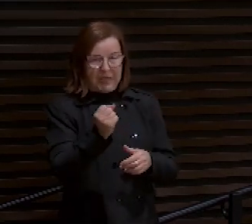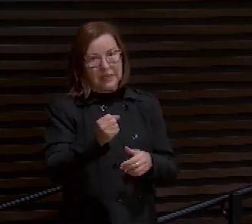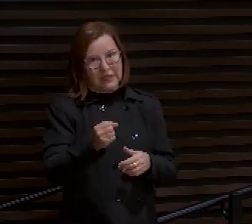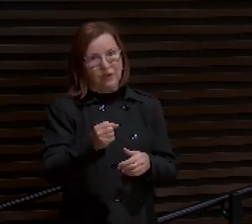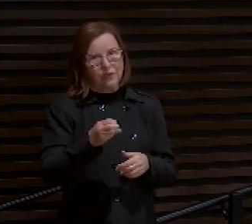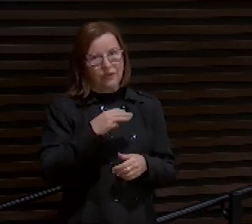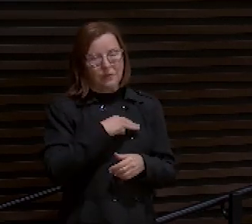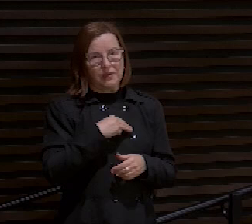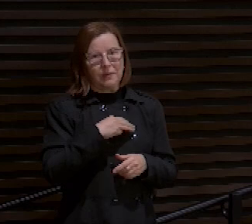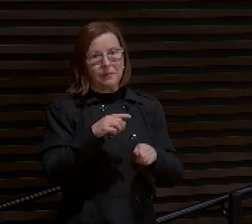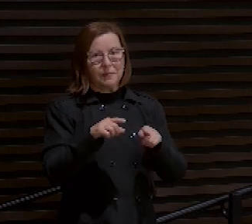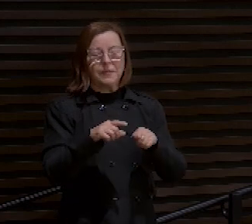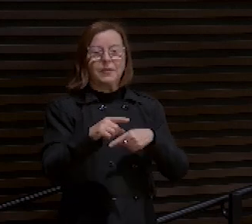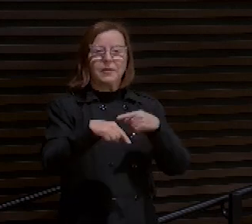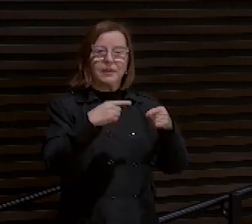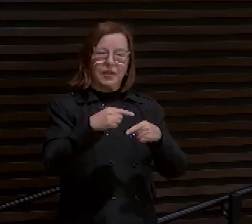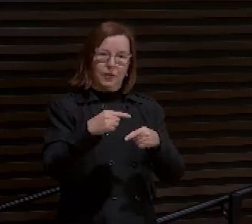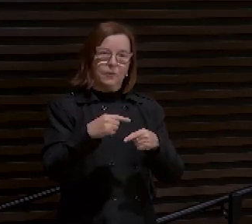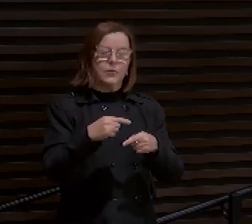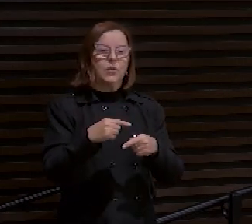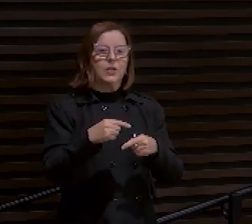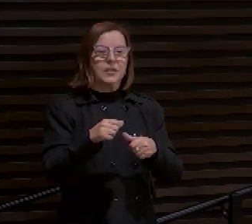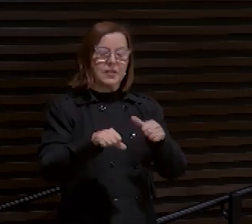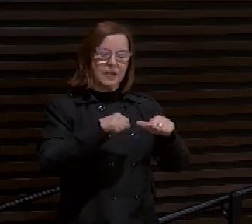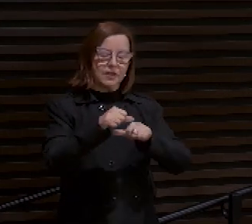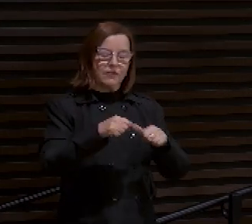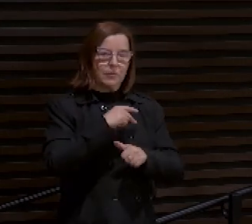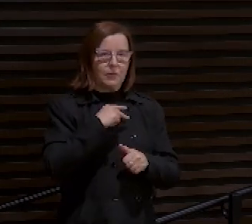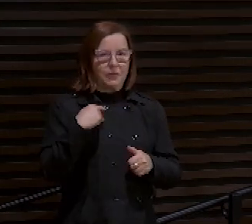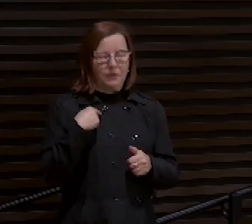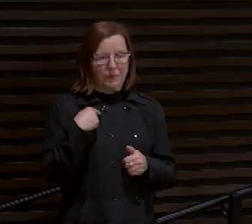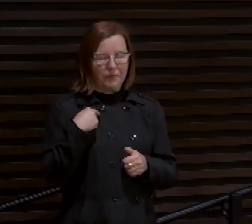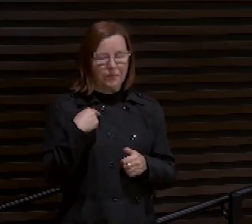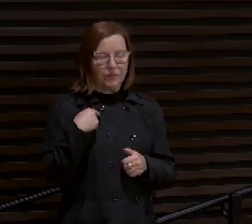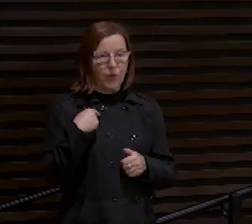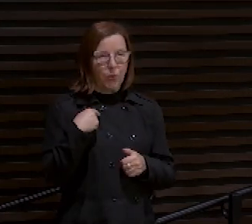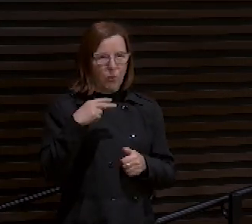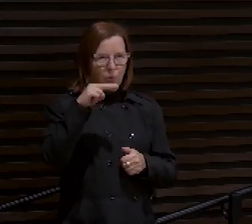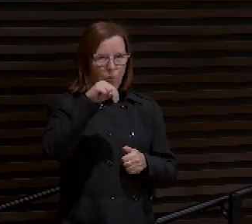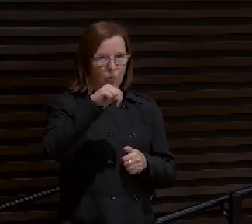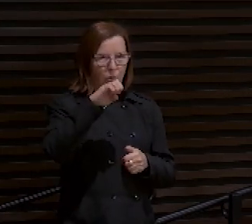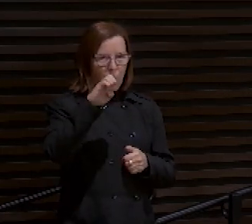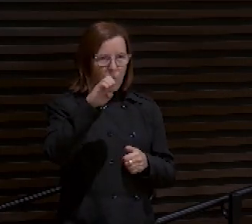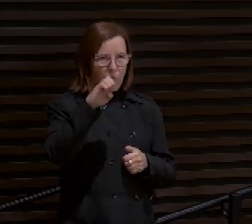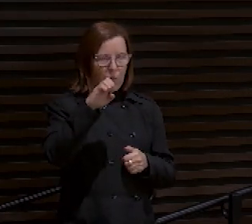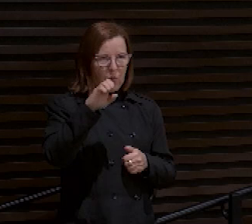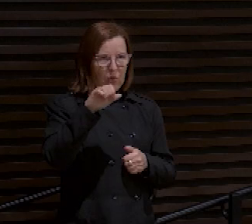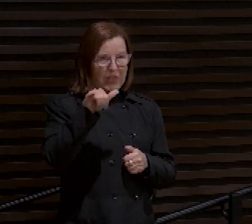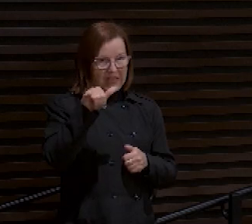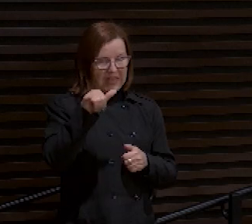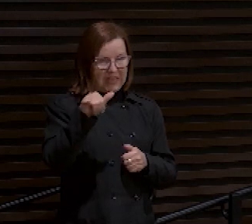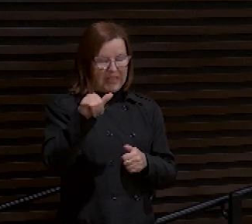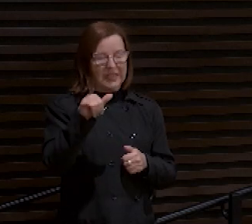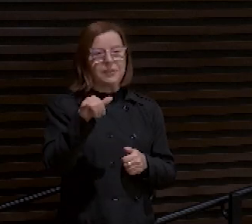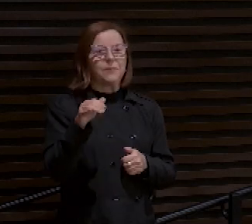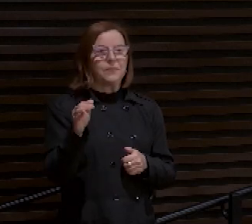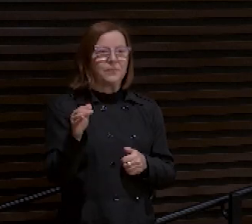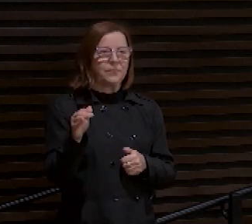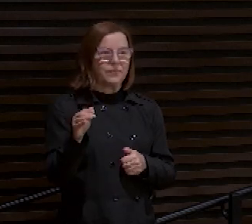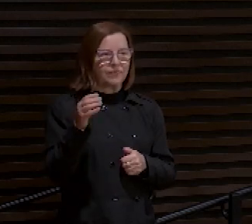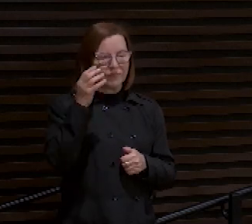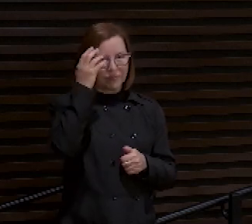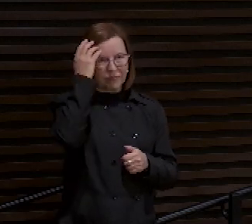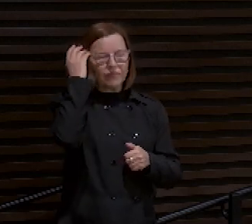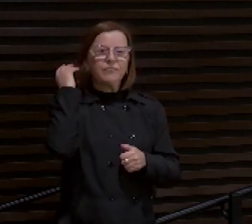ordenado pastor. O Nate Saint era esposo da Marge, que ficou viúva, pai